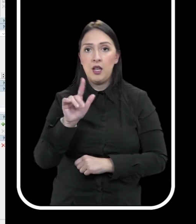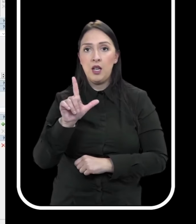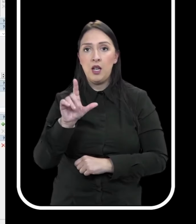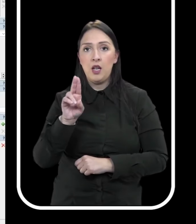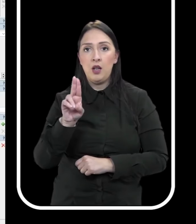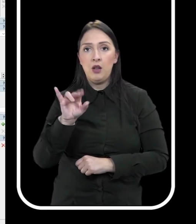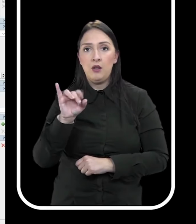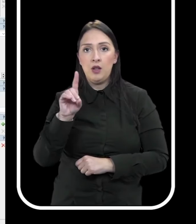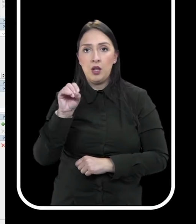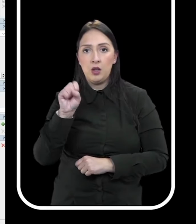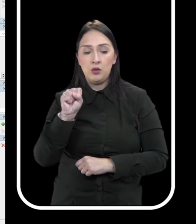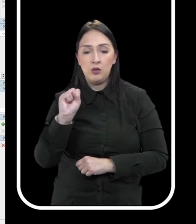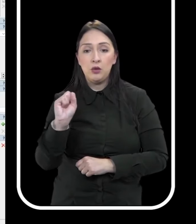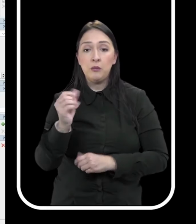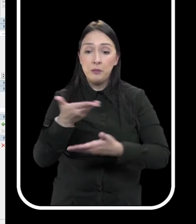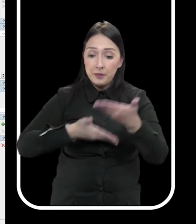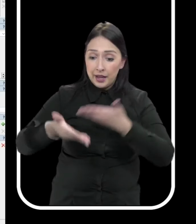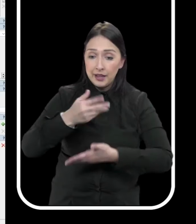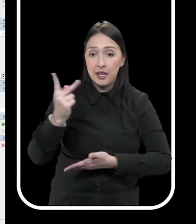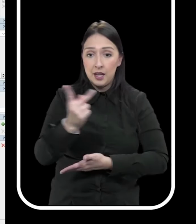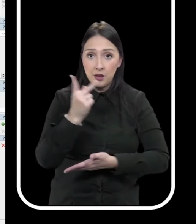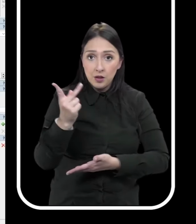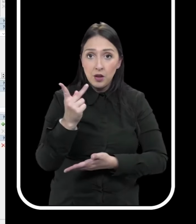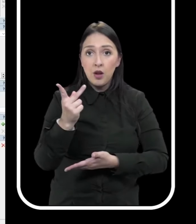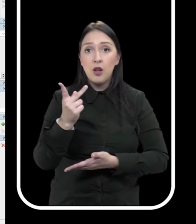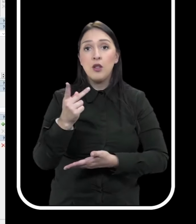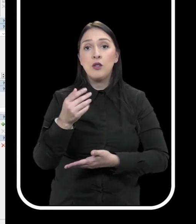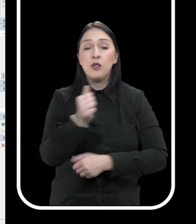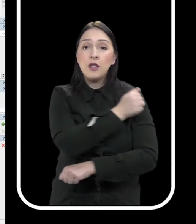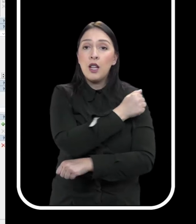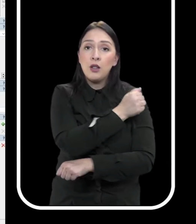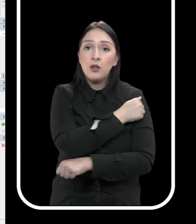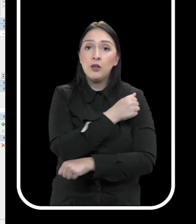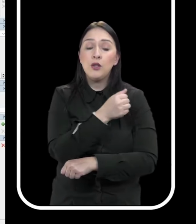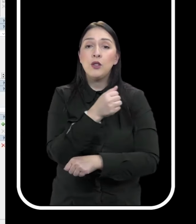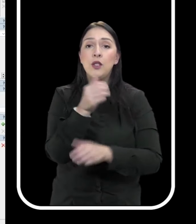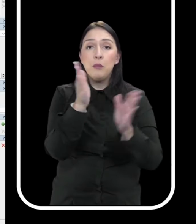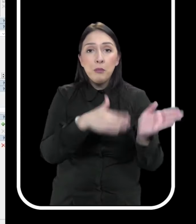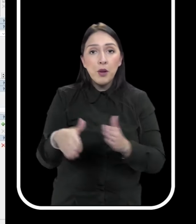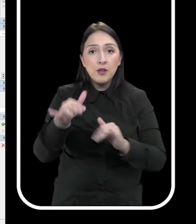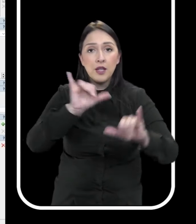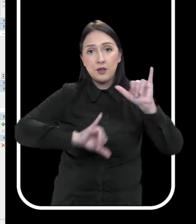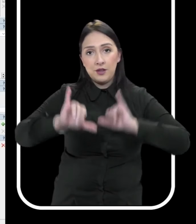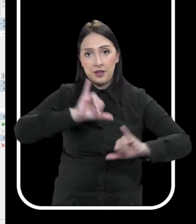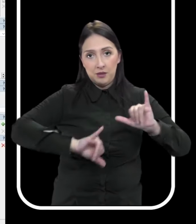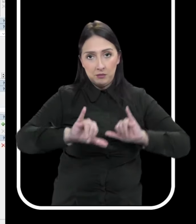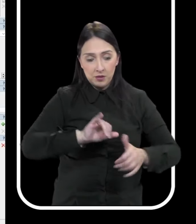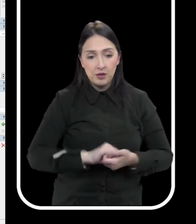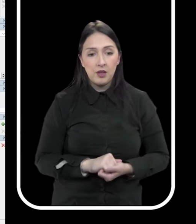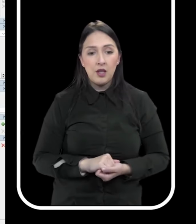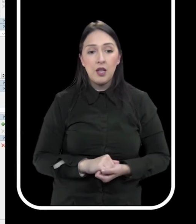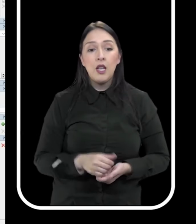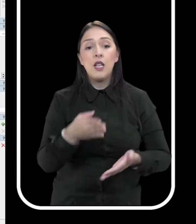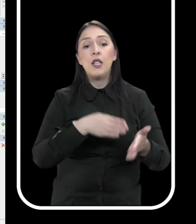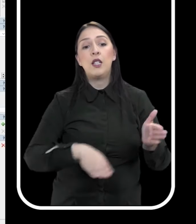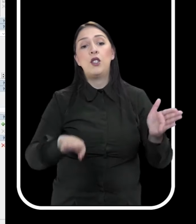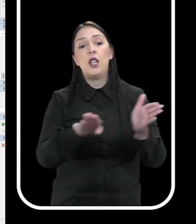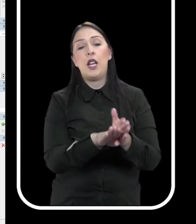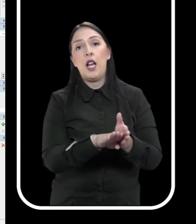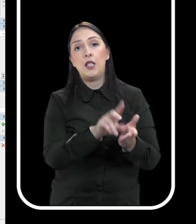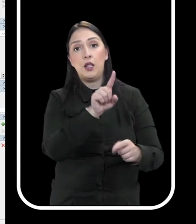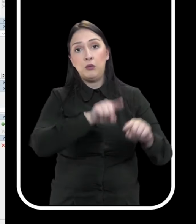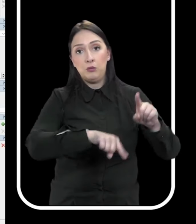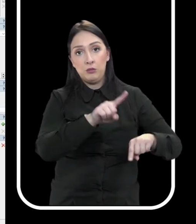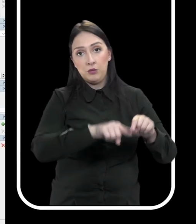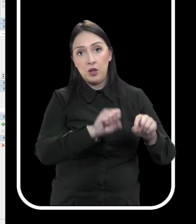de fluidos, então, para atender, inclusive, os nossos alunos de processos químicos. Tá? Então, é na área de fluidos, onde eu tenho a